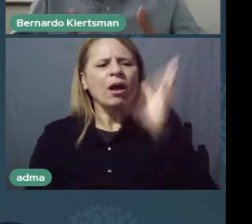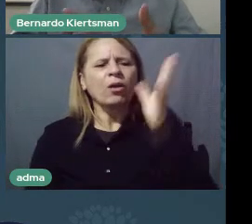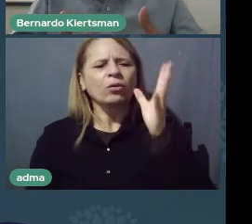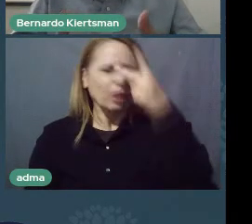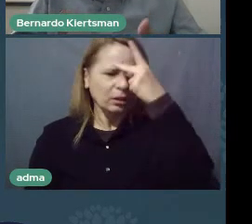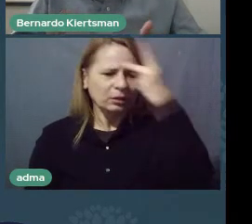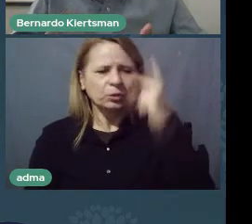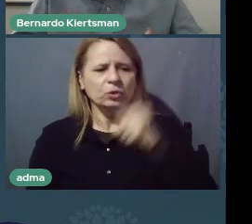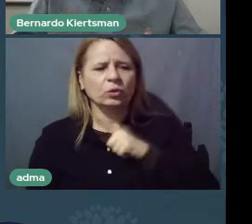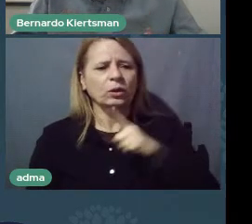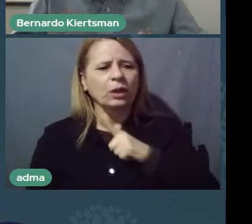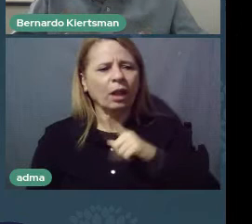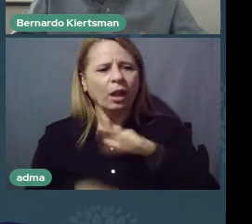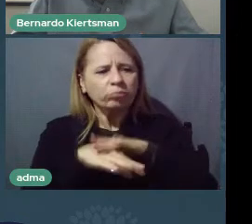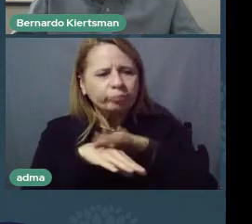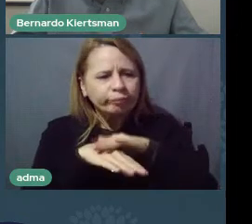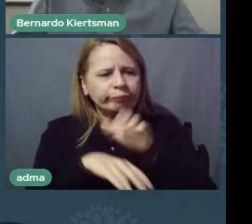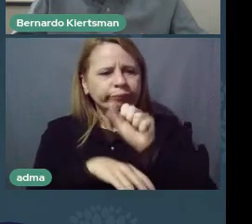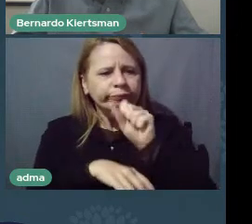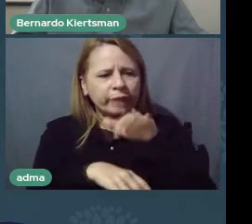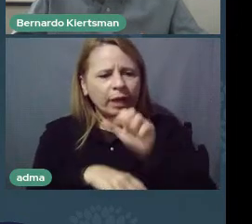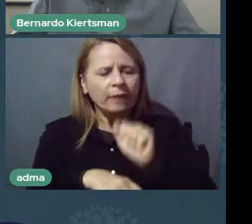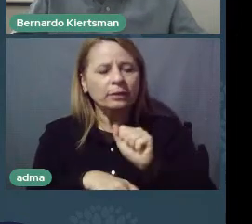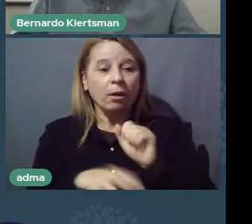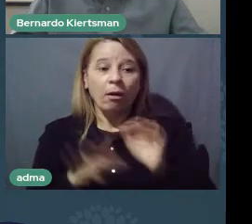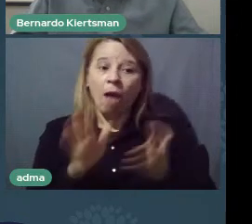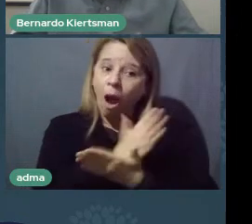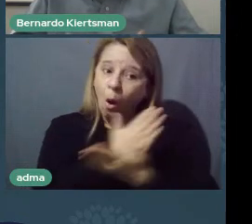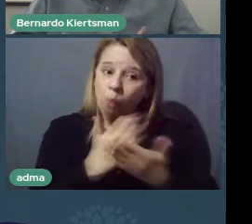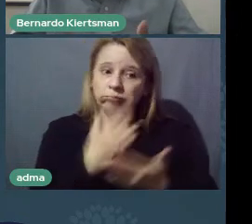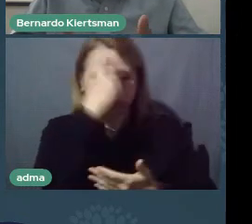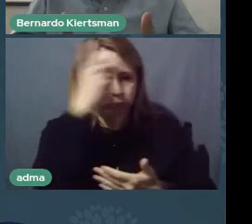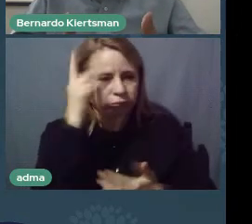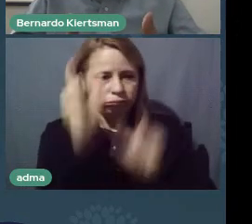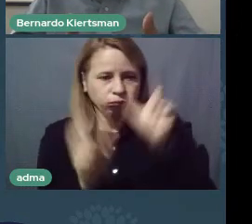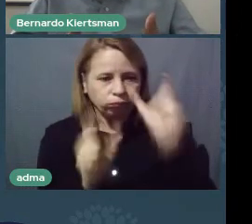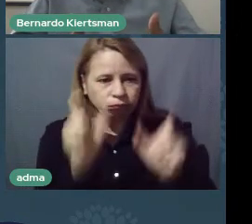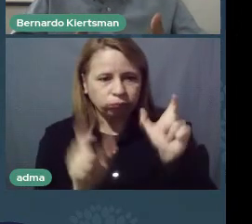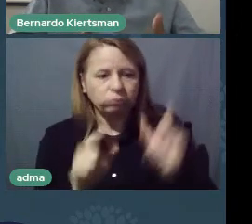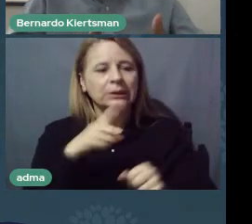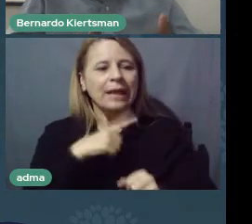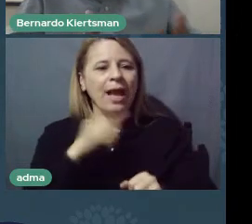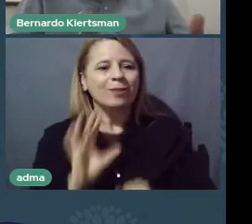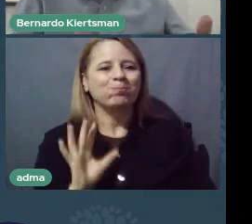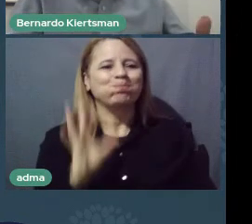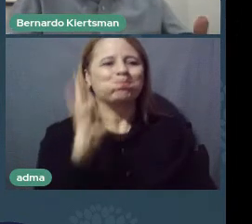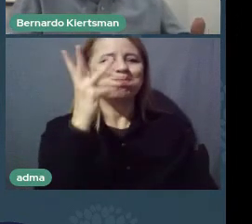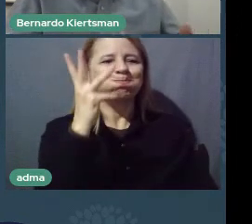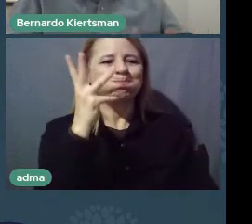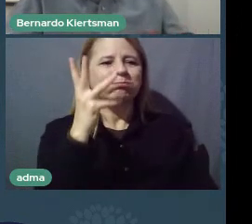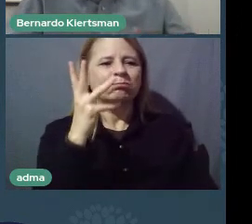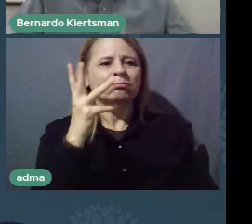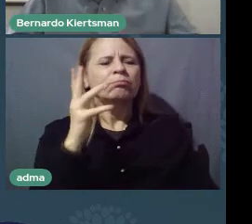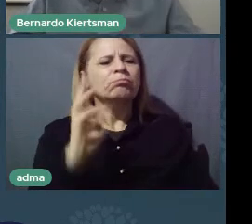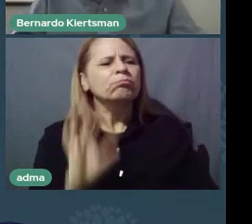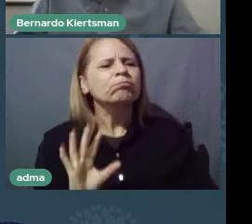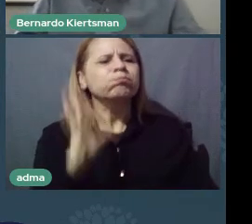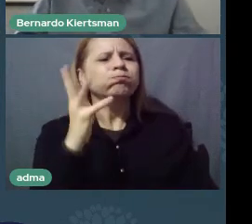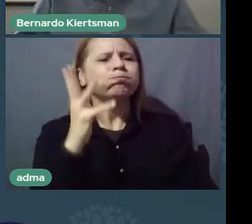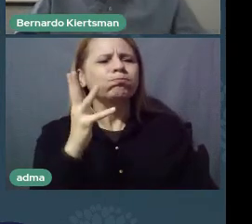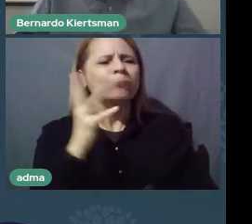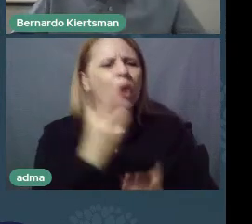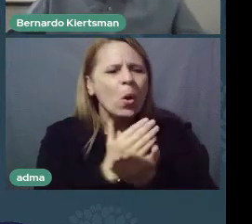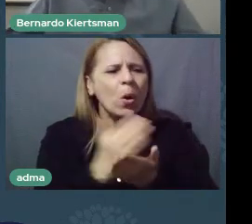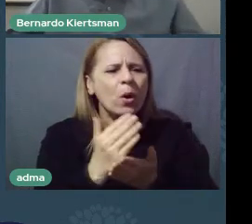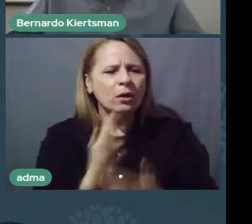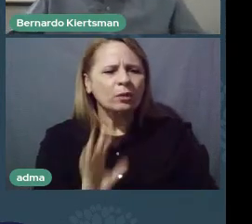Então, existem algumas pessoas, alguns indivíduos, que diante de algum fator, que a gente chama de fator